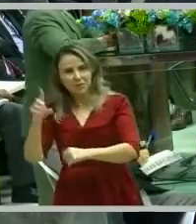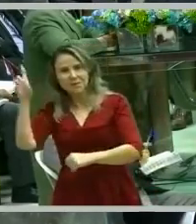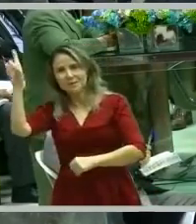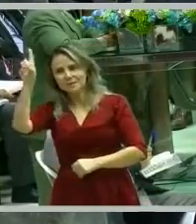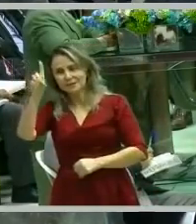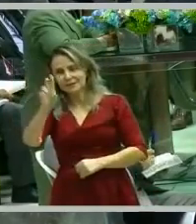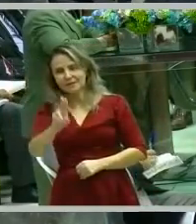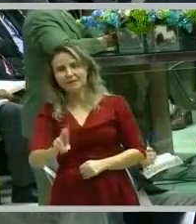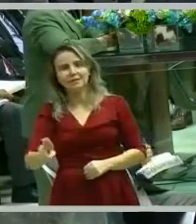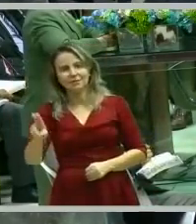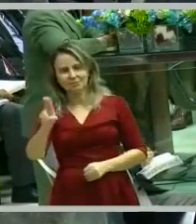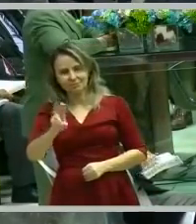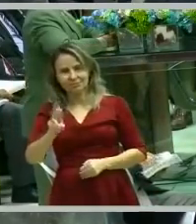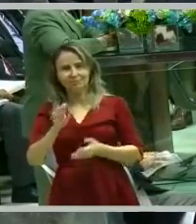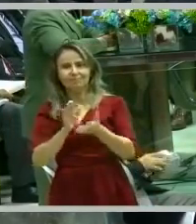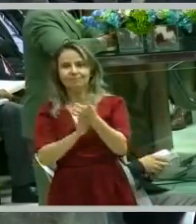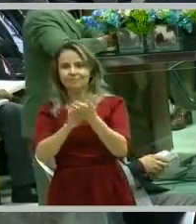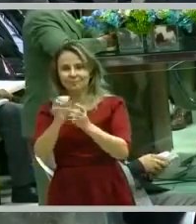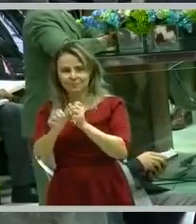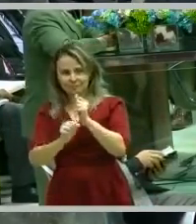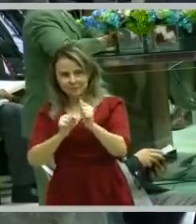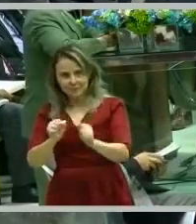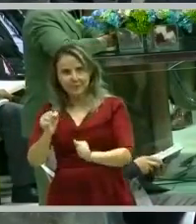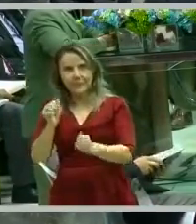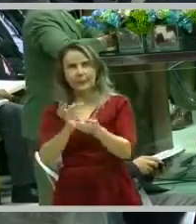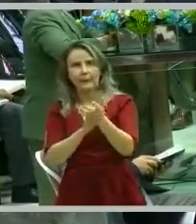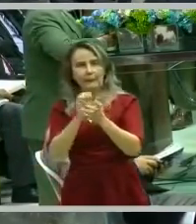Aleluia. Aleluia.